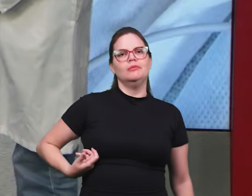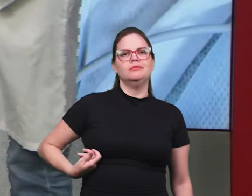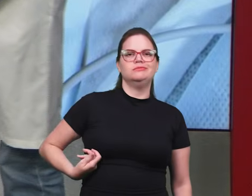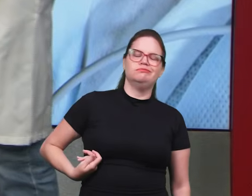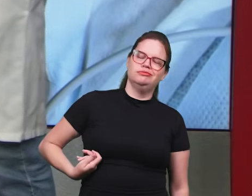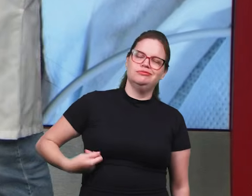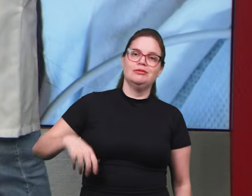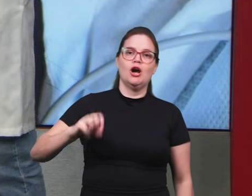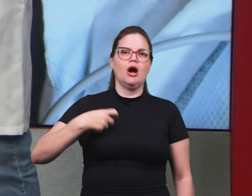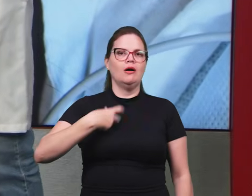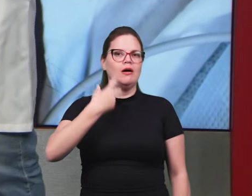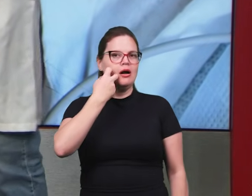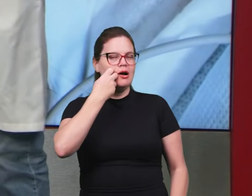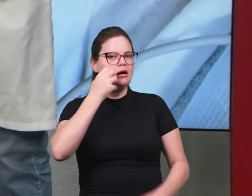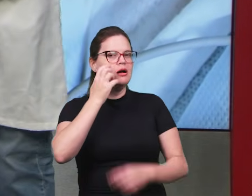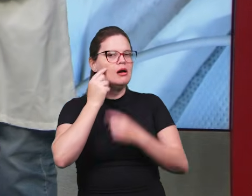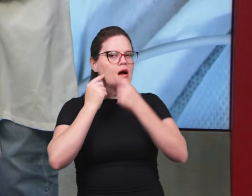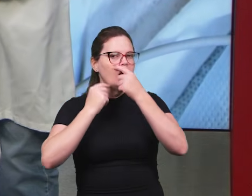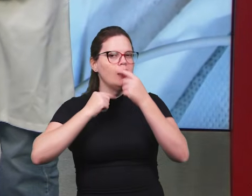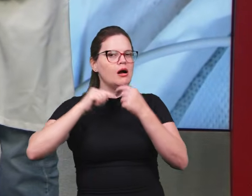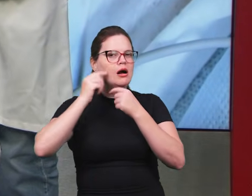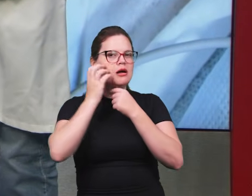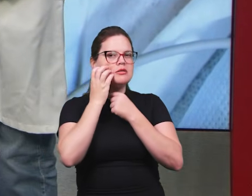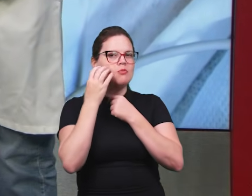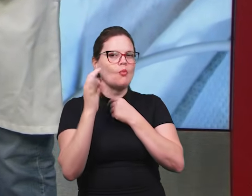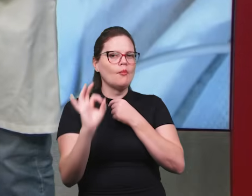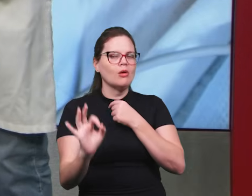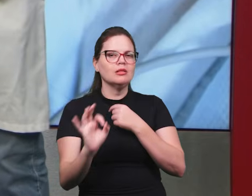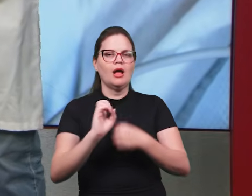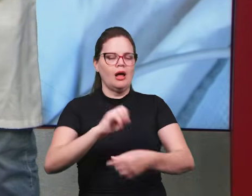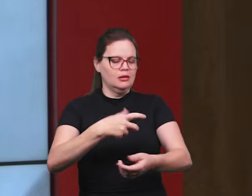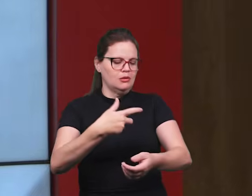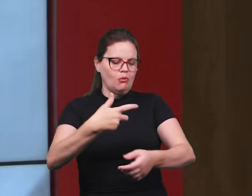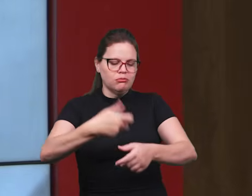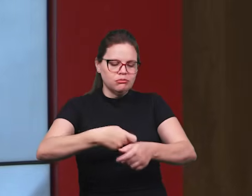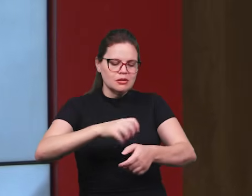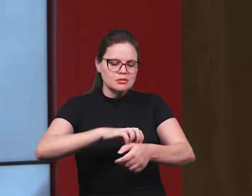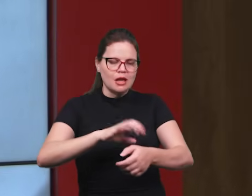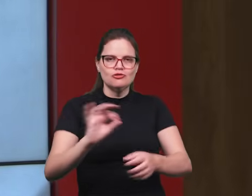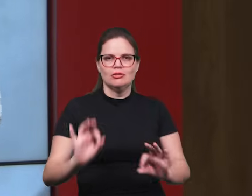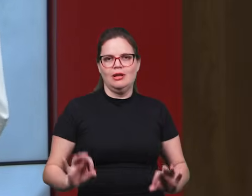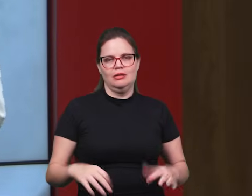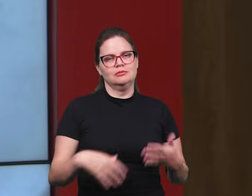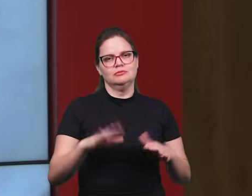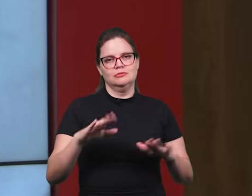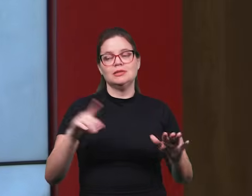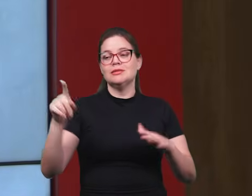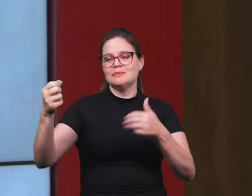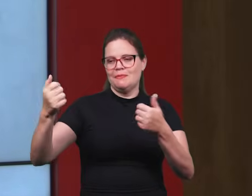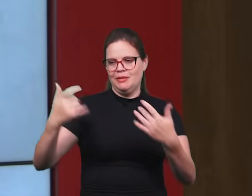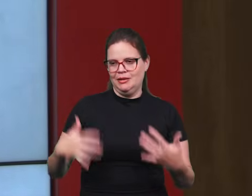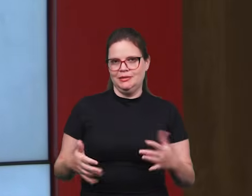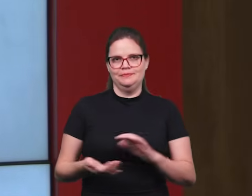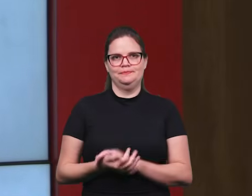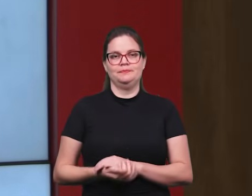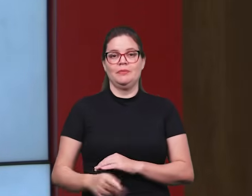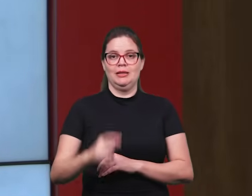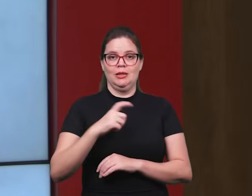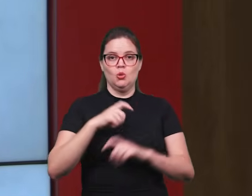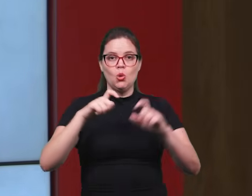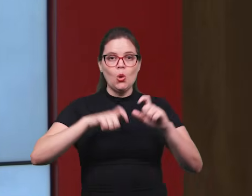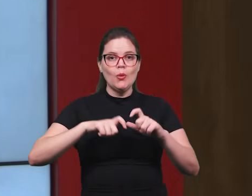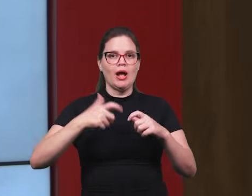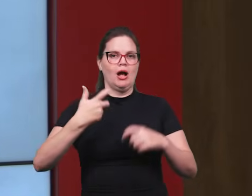comentando, falando sobre os tipos de anestesia, tudo, fica à vontade. Então, a anestesia mais básica é uma anestesia